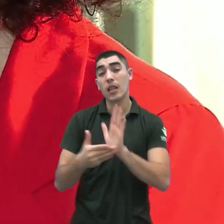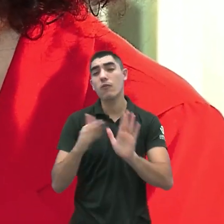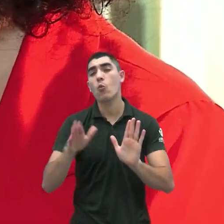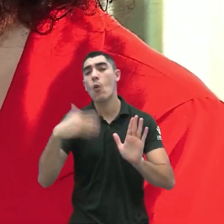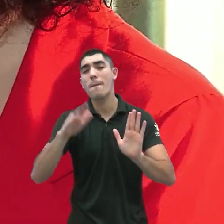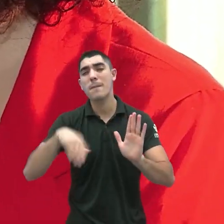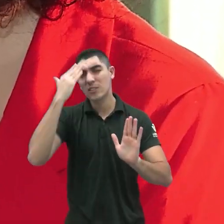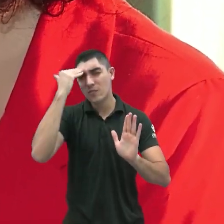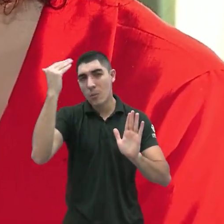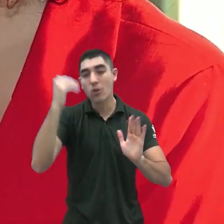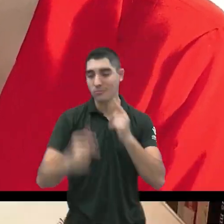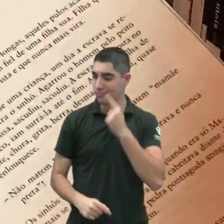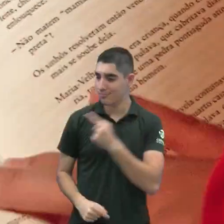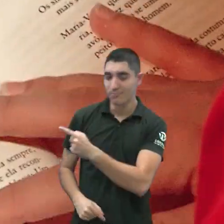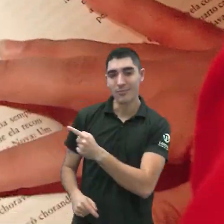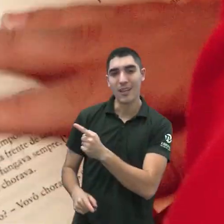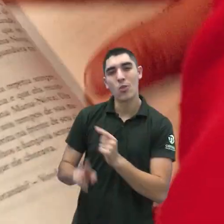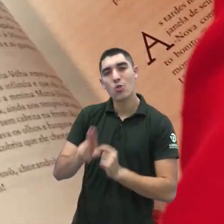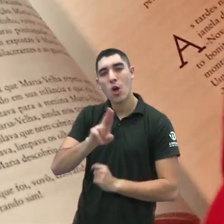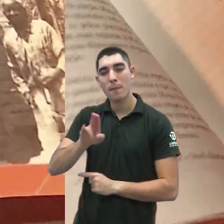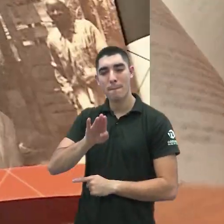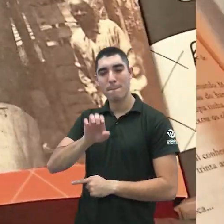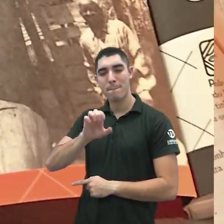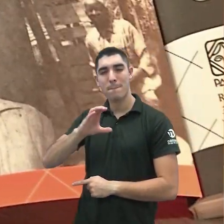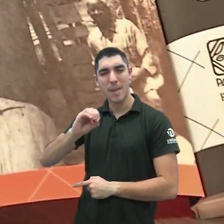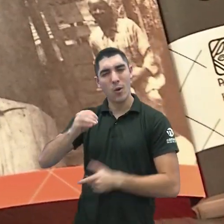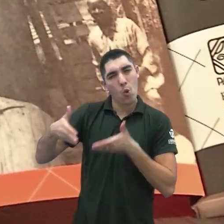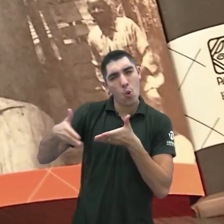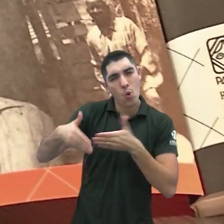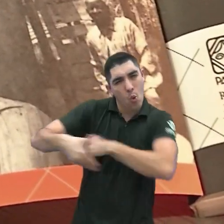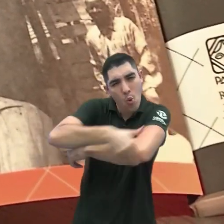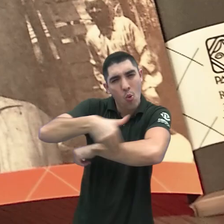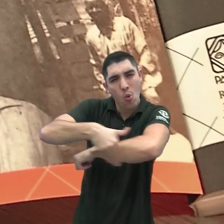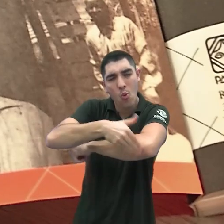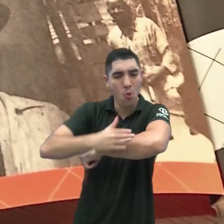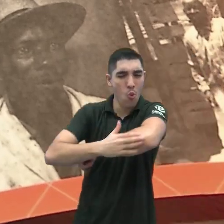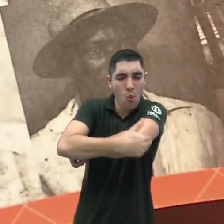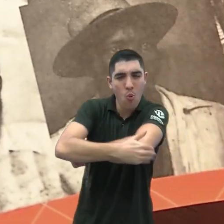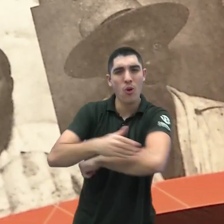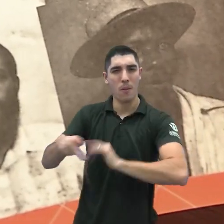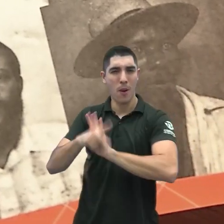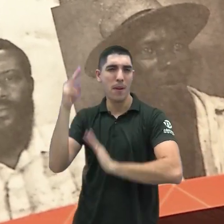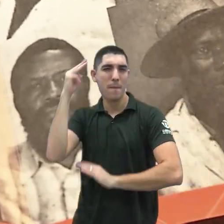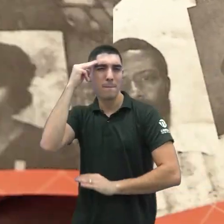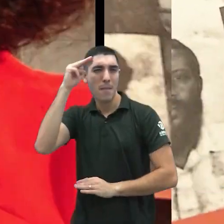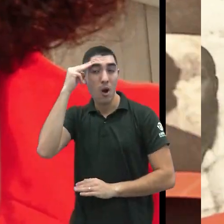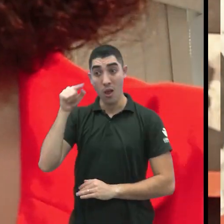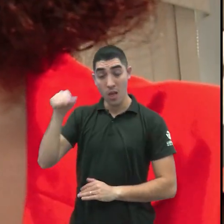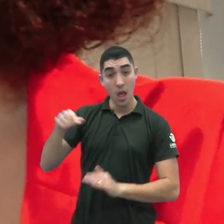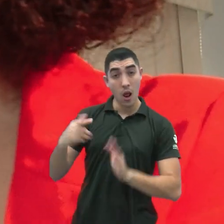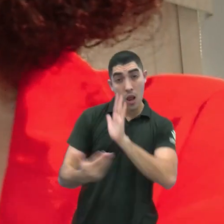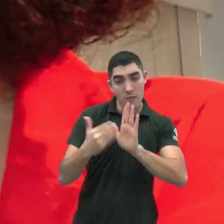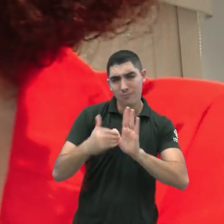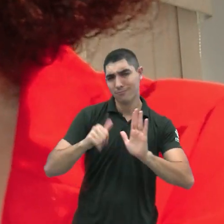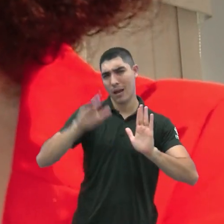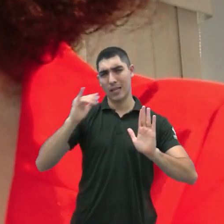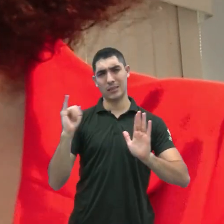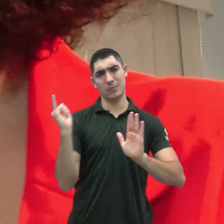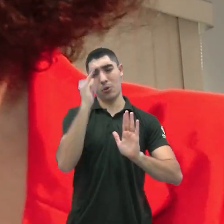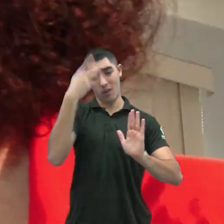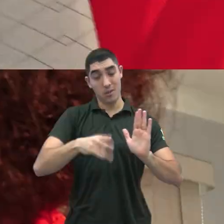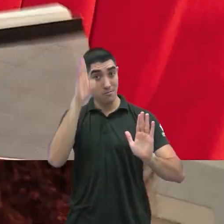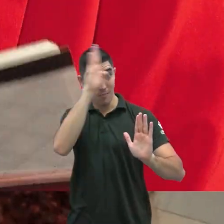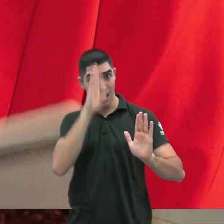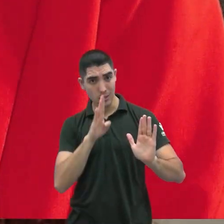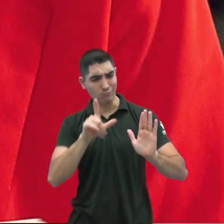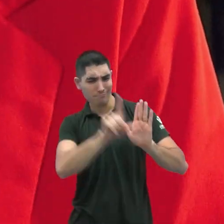foi justamente Becos da Memória, um dos romances memorialistas mais importantes da literatura brasileira, na qual